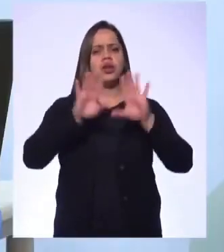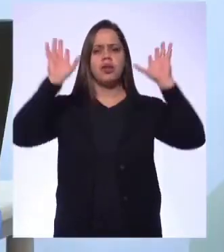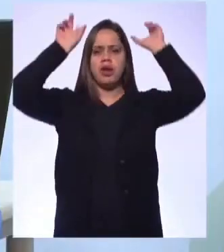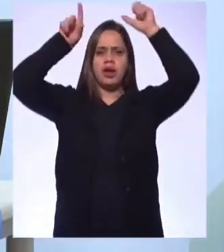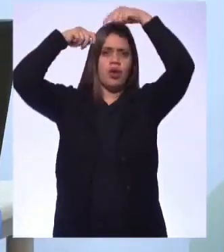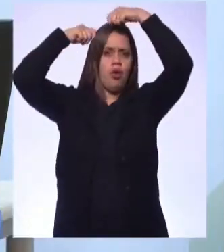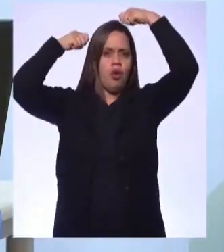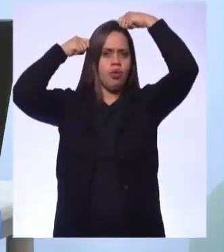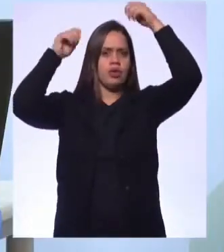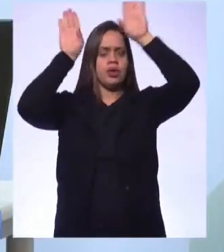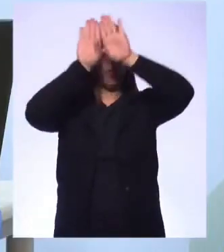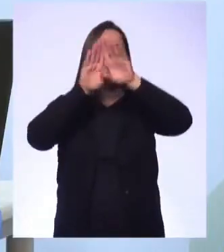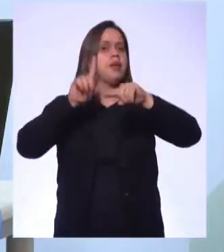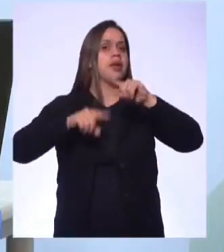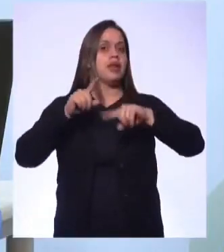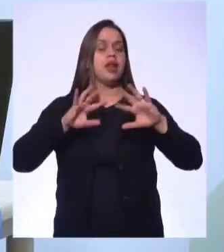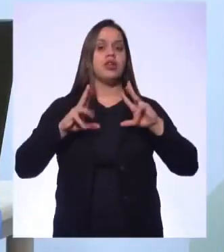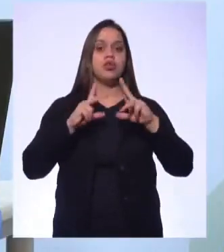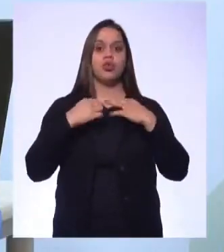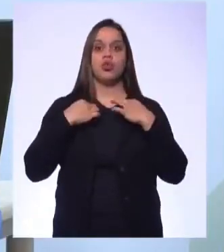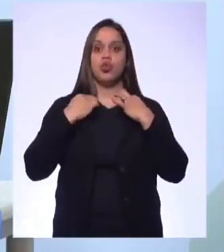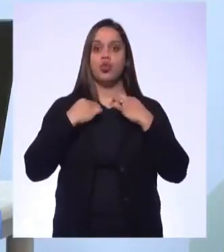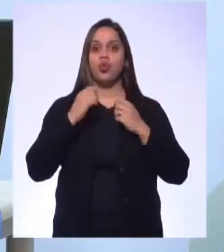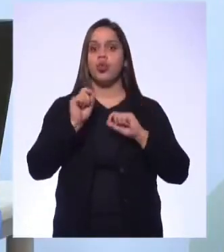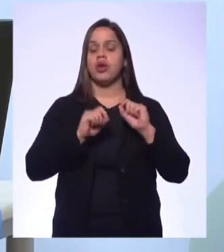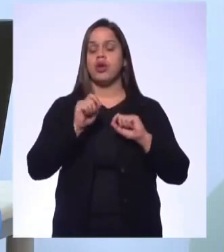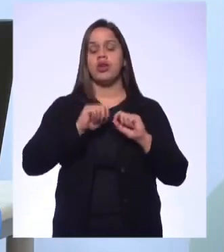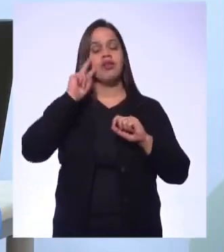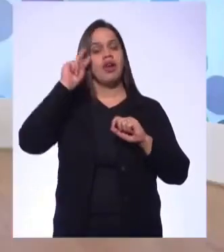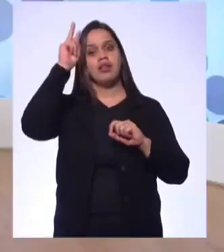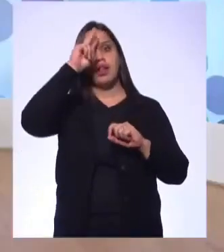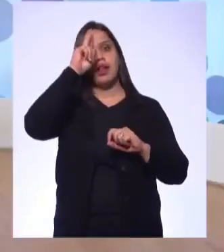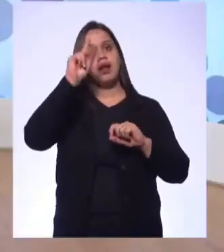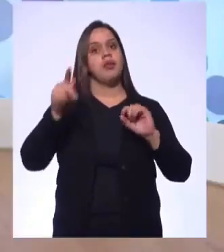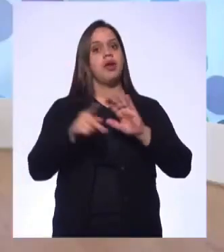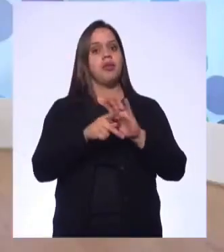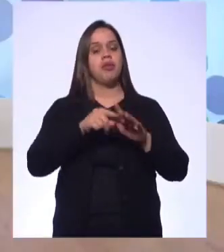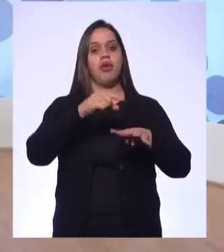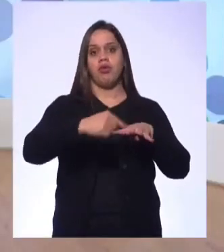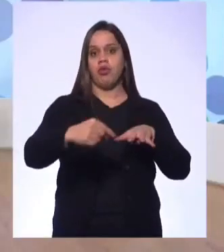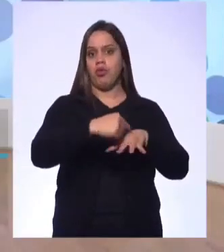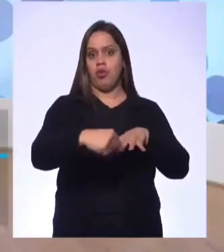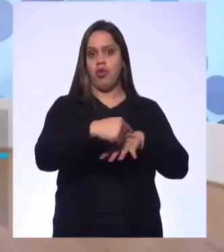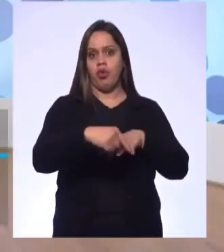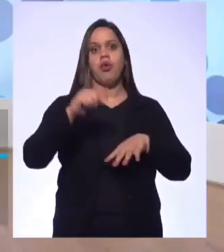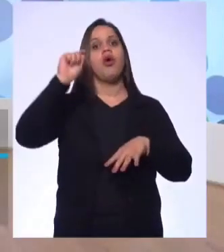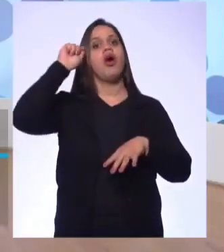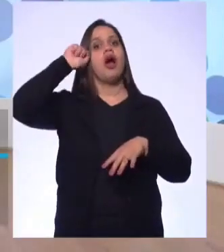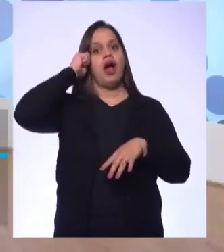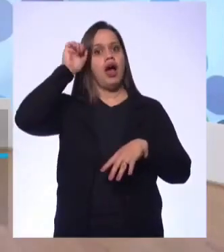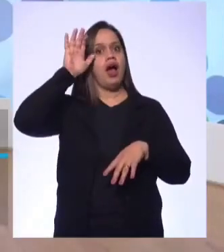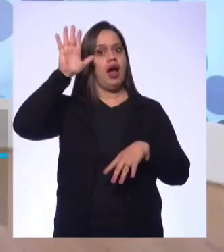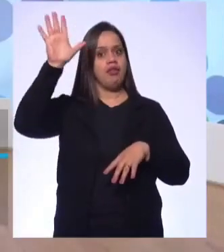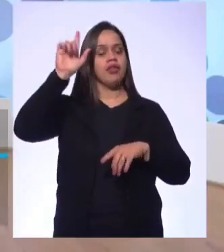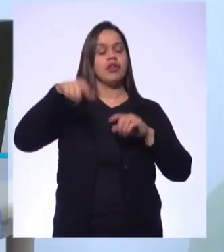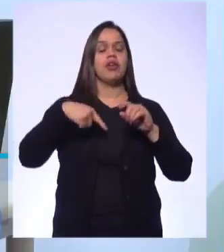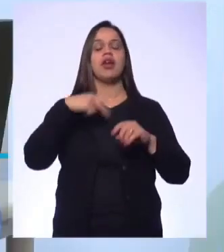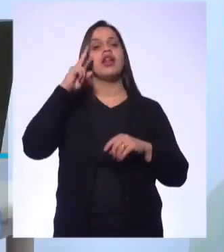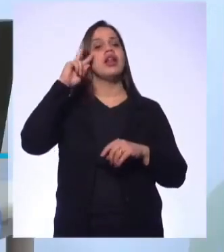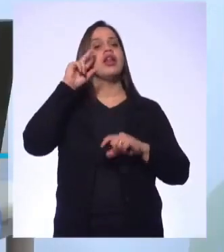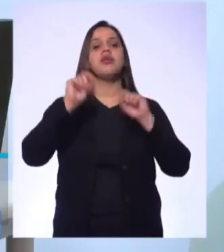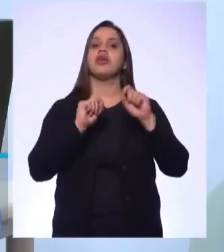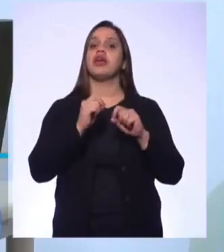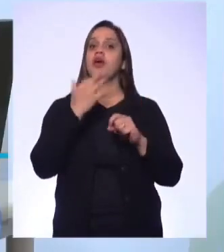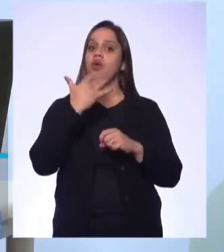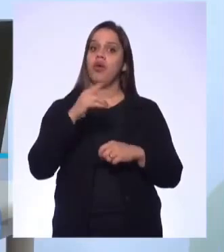materiais, tecidos, que tentam remeter a esse continente, certo, Andréia? Sempre cores fortes, né? Sempre cores vibrantes fortes, mesmo, exatamente. E alguém colocou